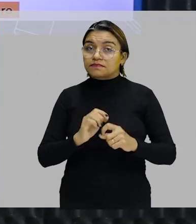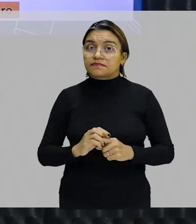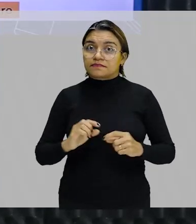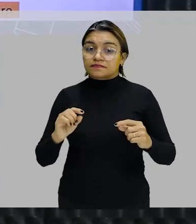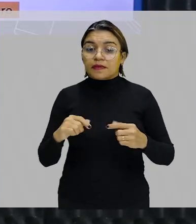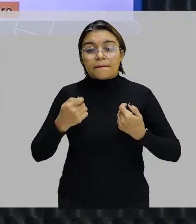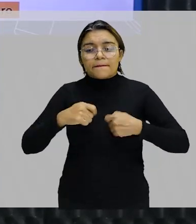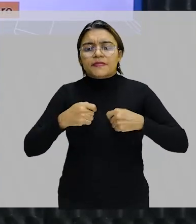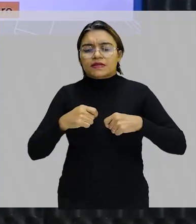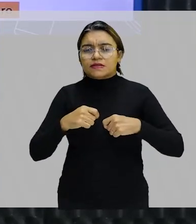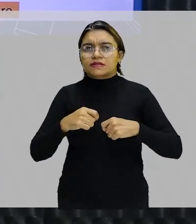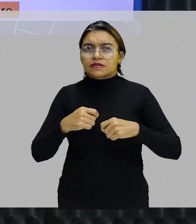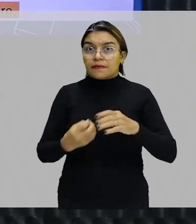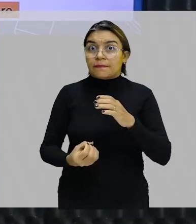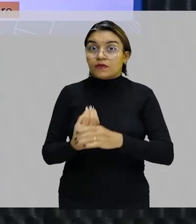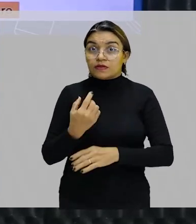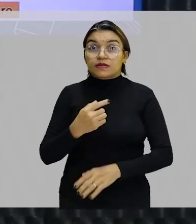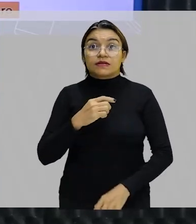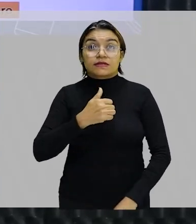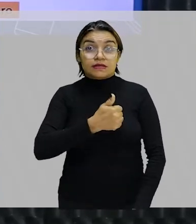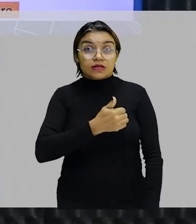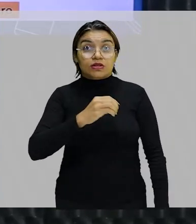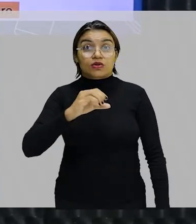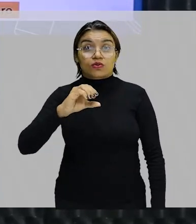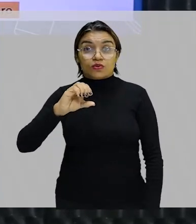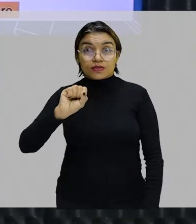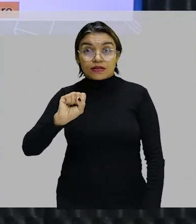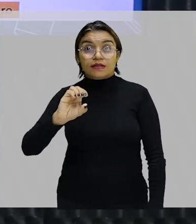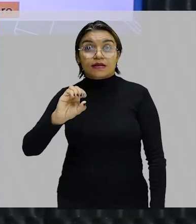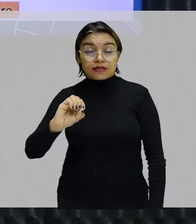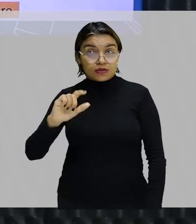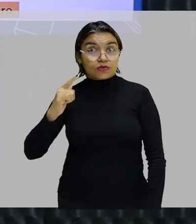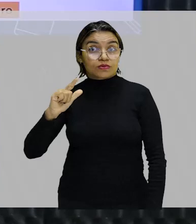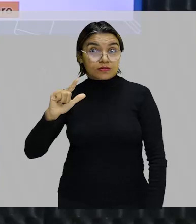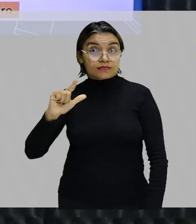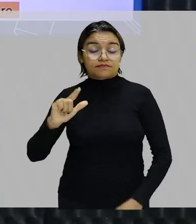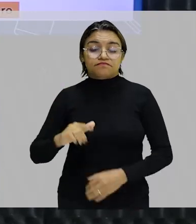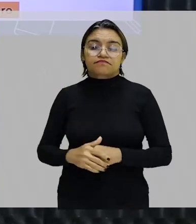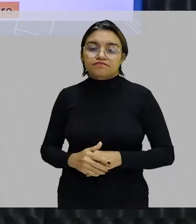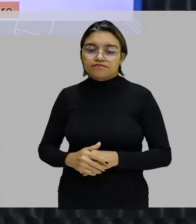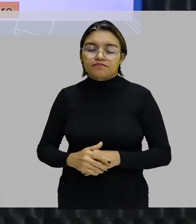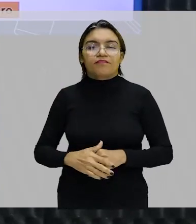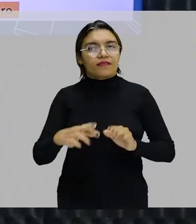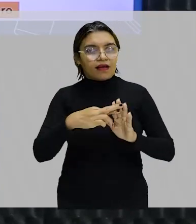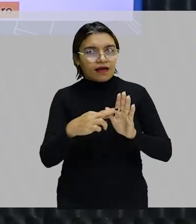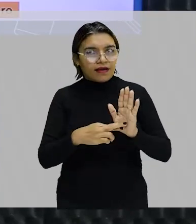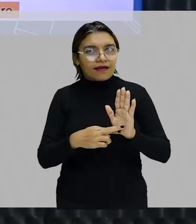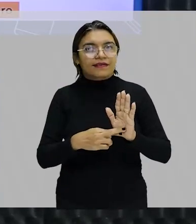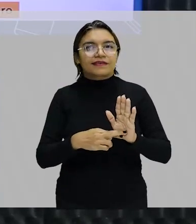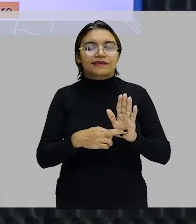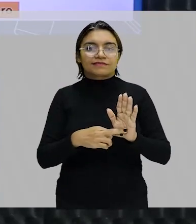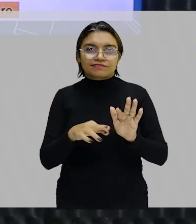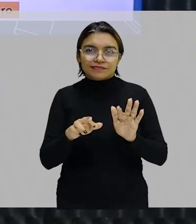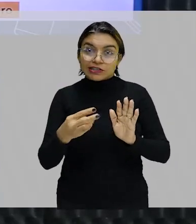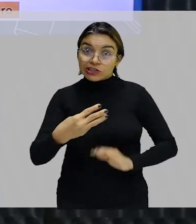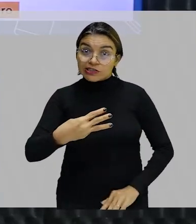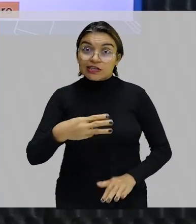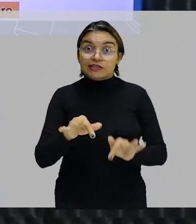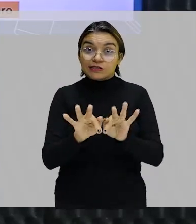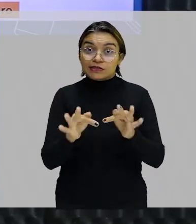ser necessário para produzir os 180 litros da questão. Regra de 3 simples e nós vamos